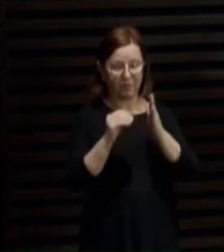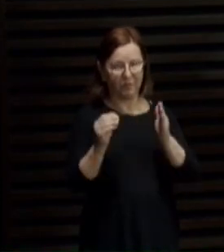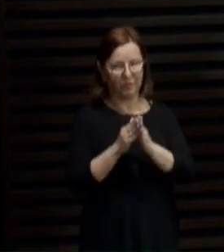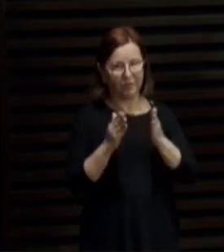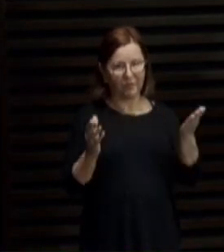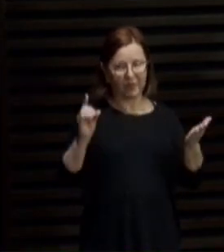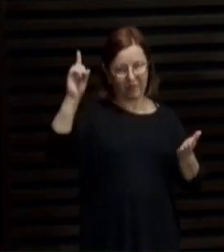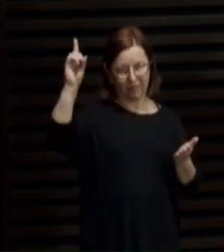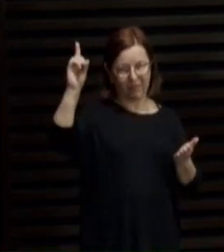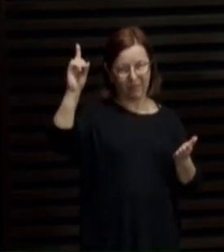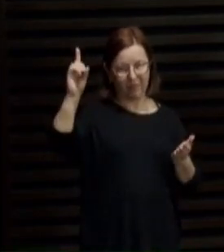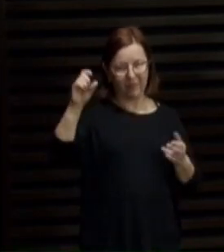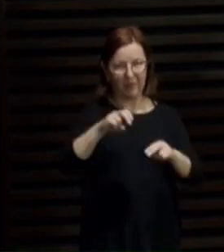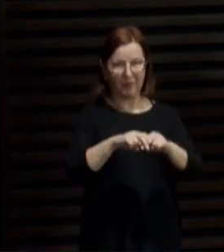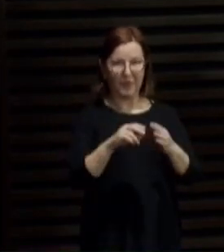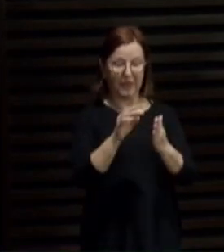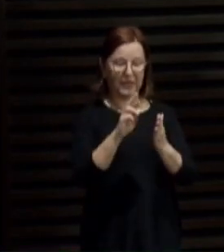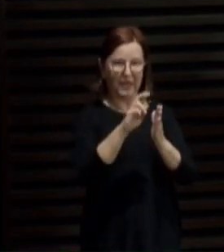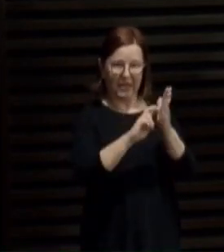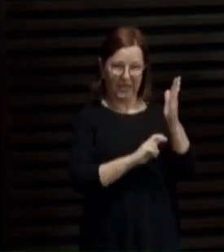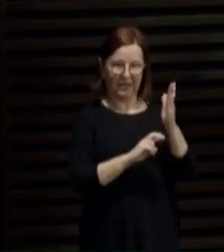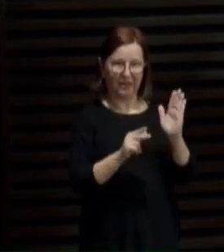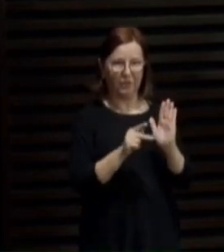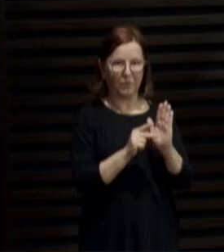adotadas pela igreja.